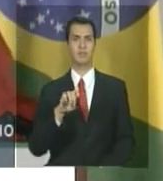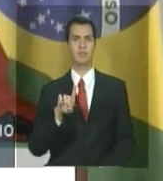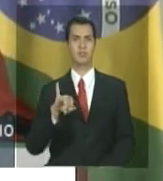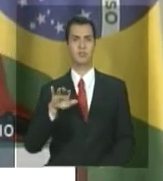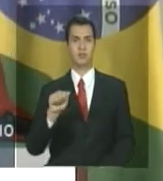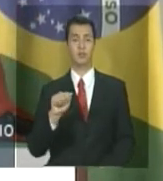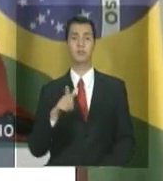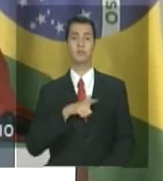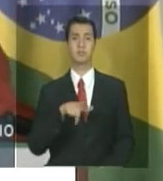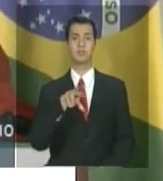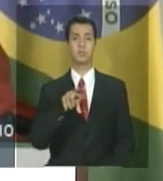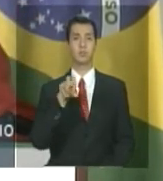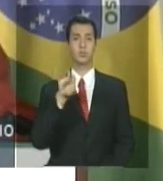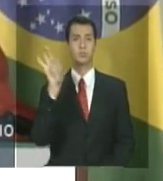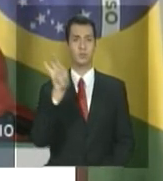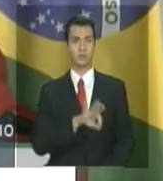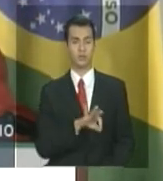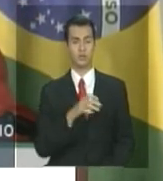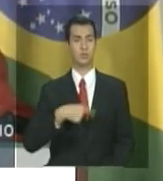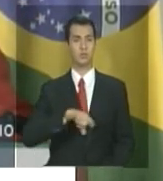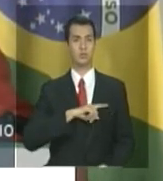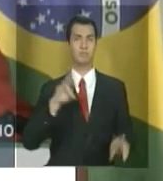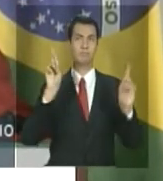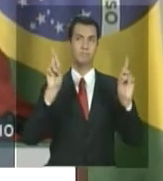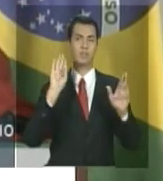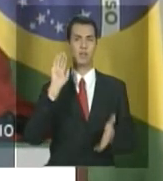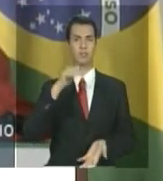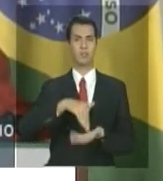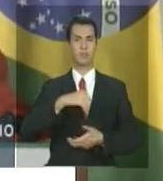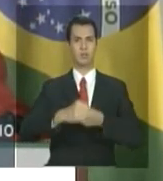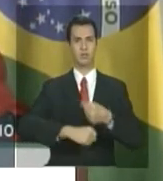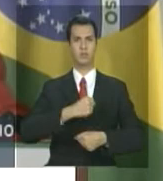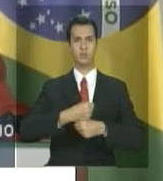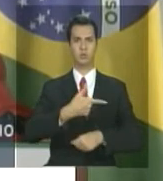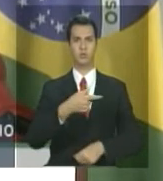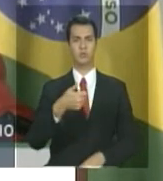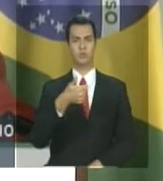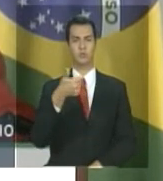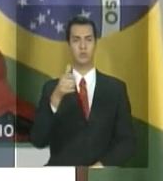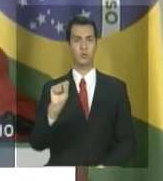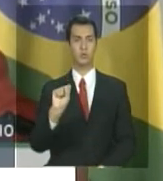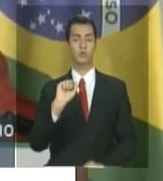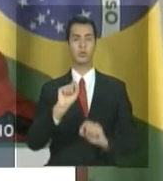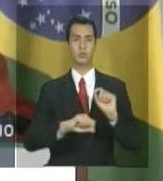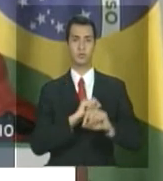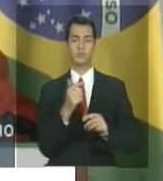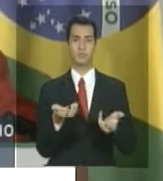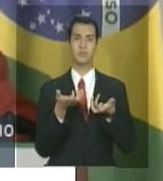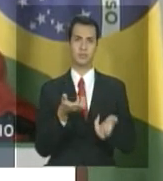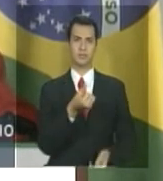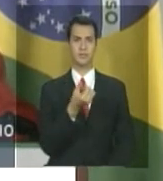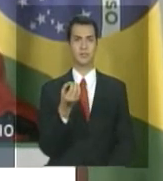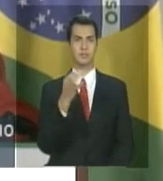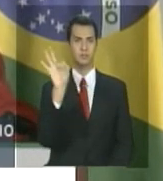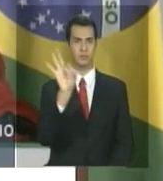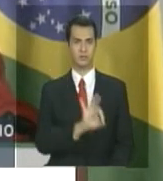nós pretendemos que até 2018 represente mais de